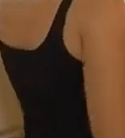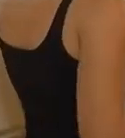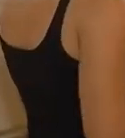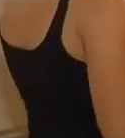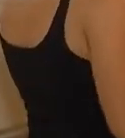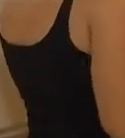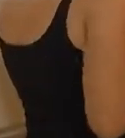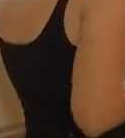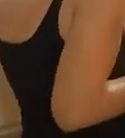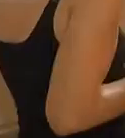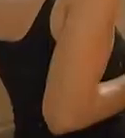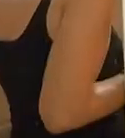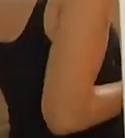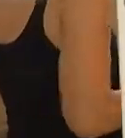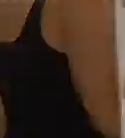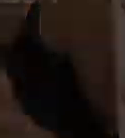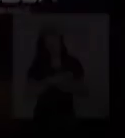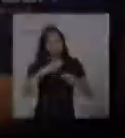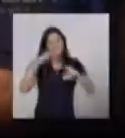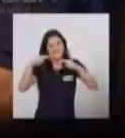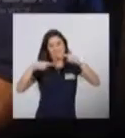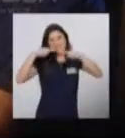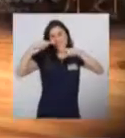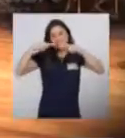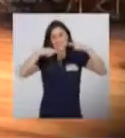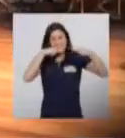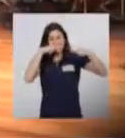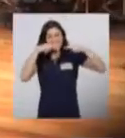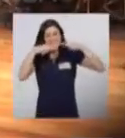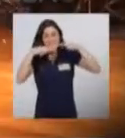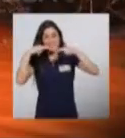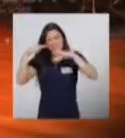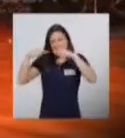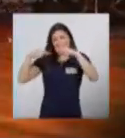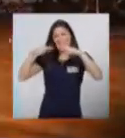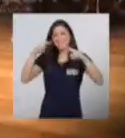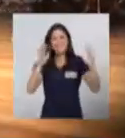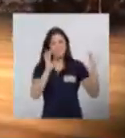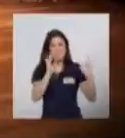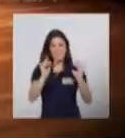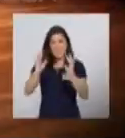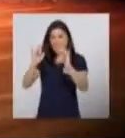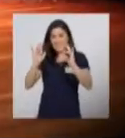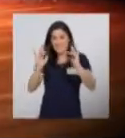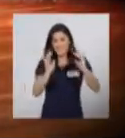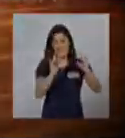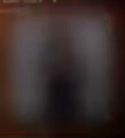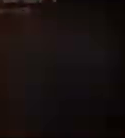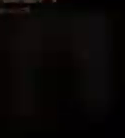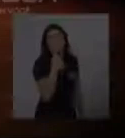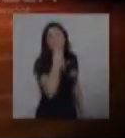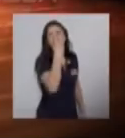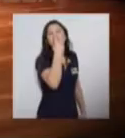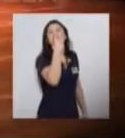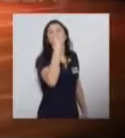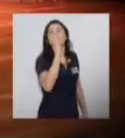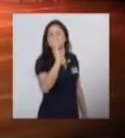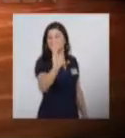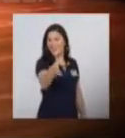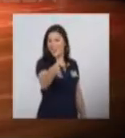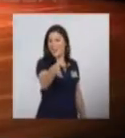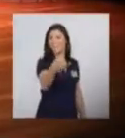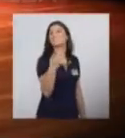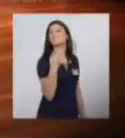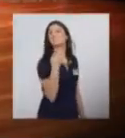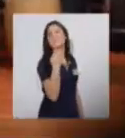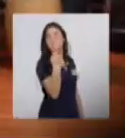as nossas dificuldades, fica tão pequeno ao ver a alegria, a emoção desses meninos tocando, é uma coisa mágica. Algo em comum